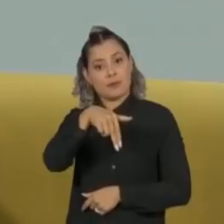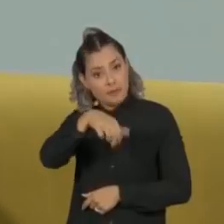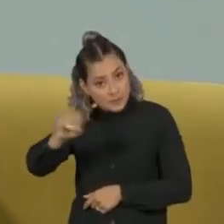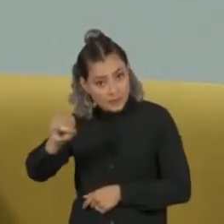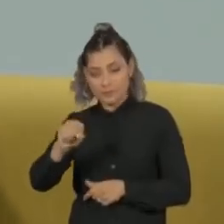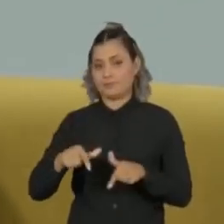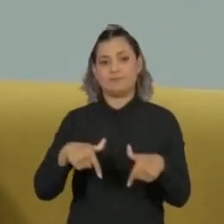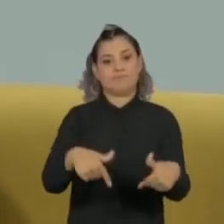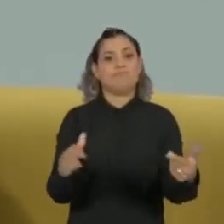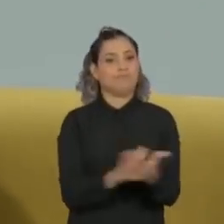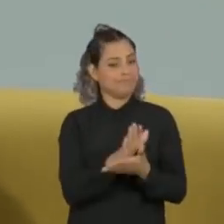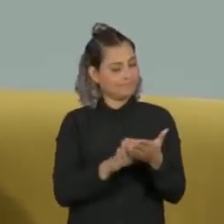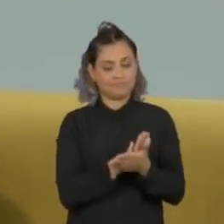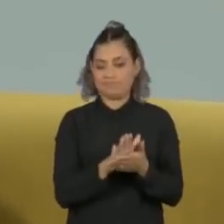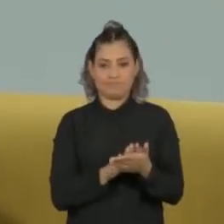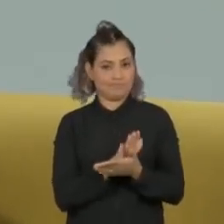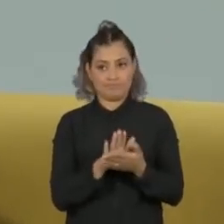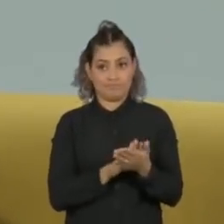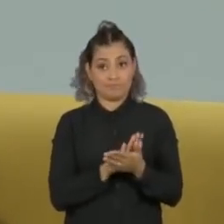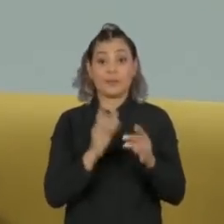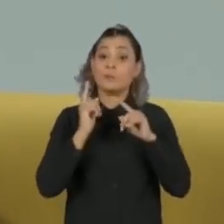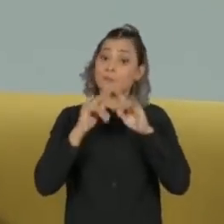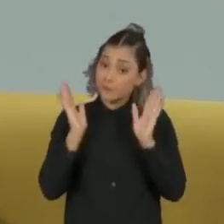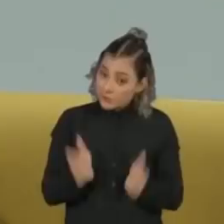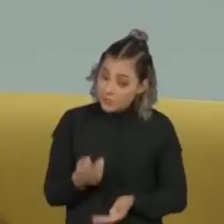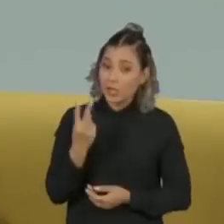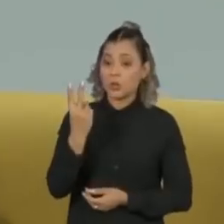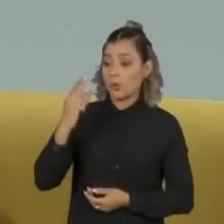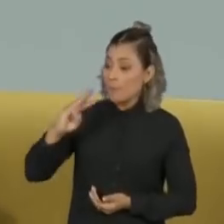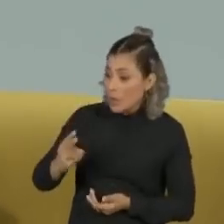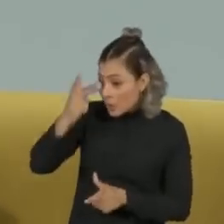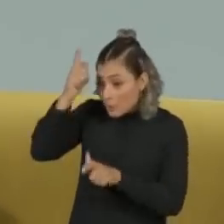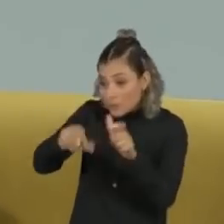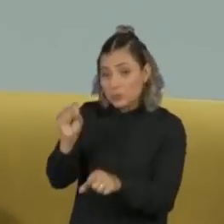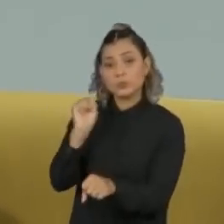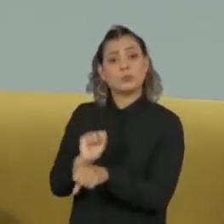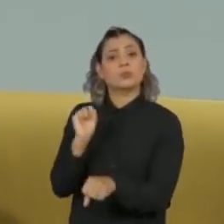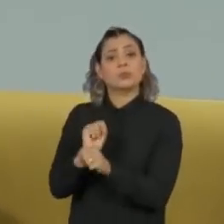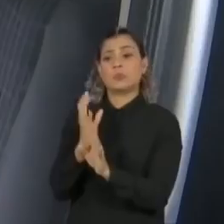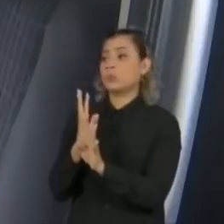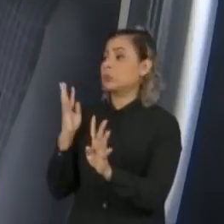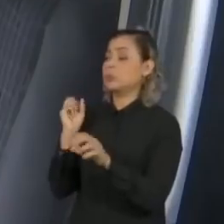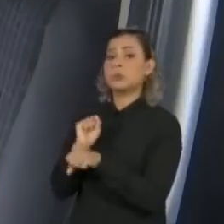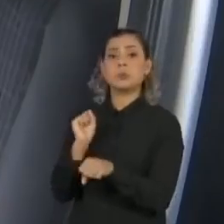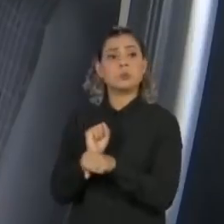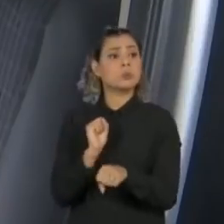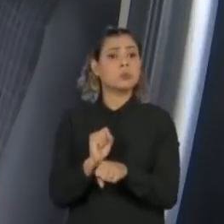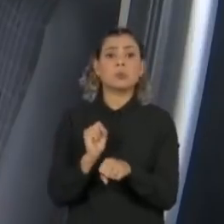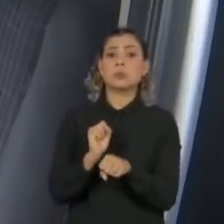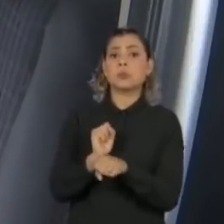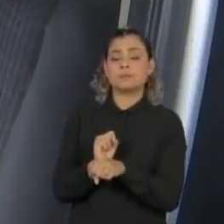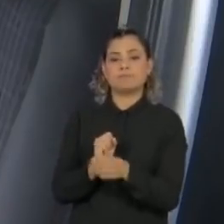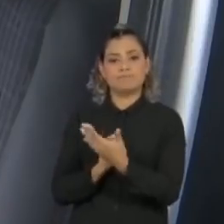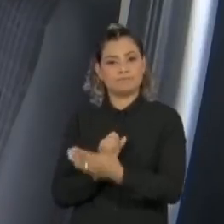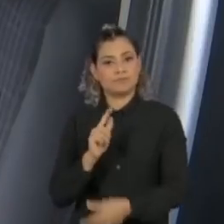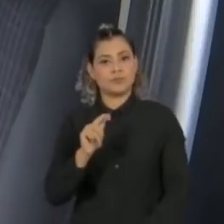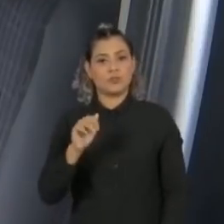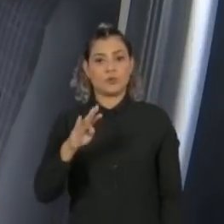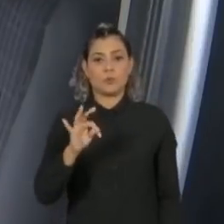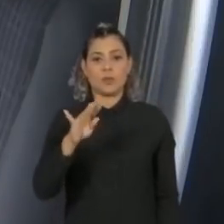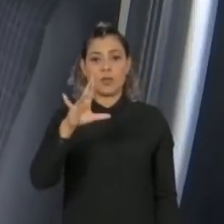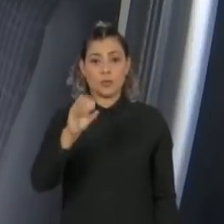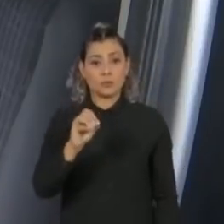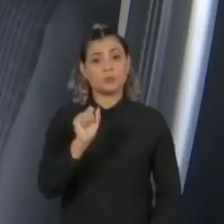feito. Pois é, e ao todo, quase 2 milhões de pessoas aguardam os benefícios. O seu Gilberto aguarda